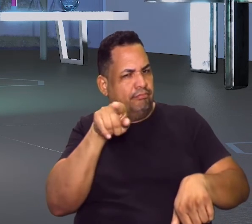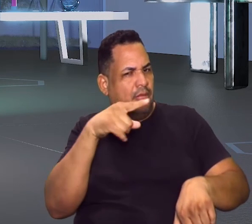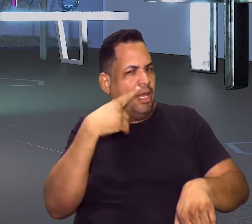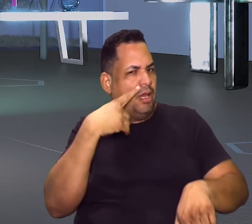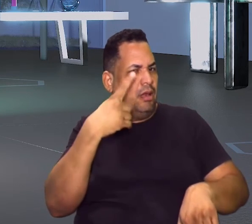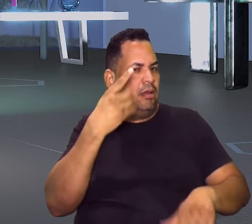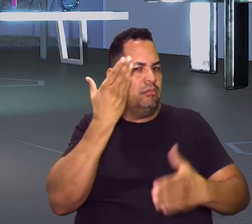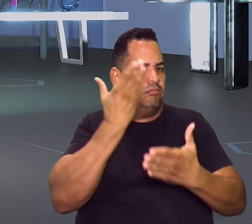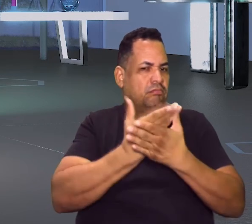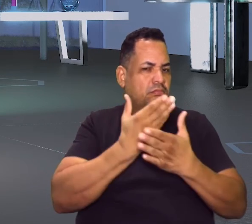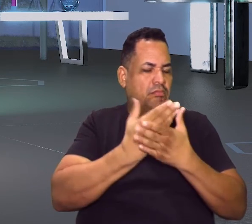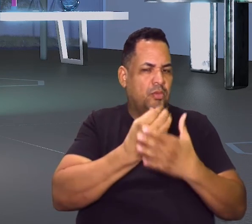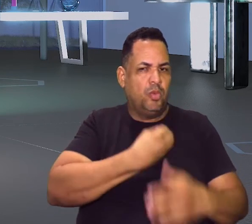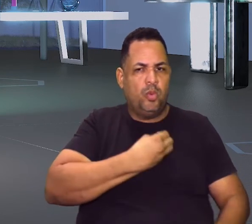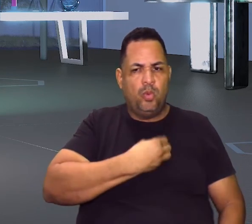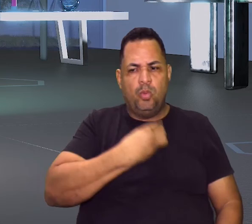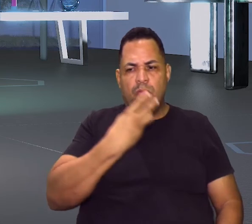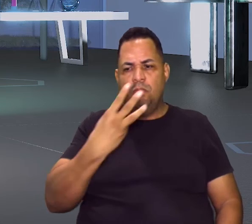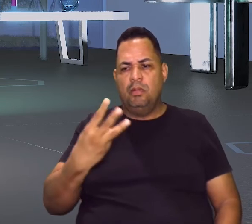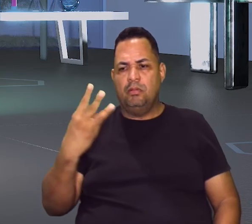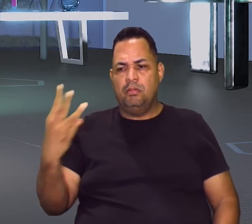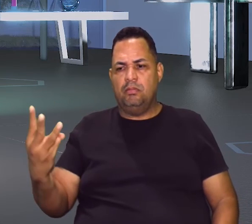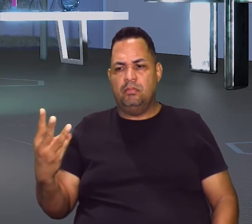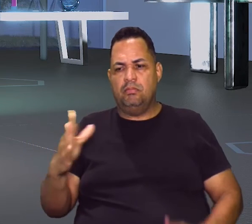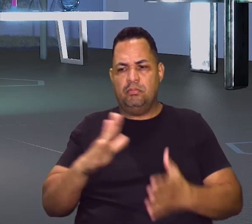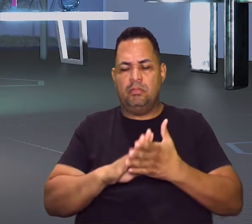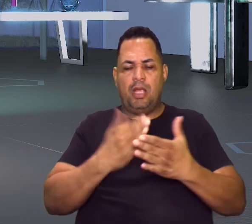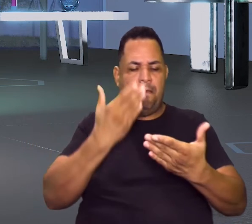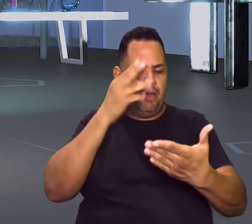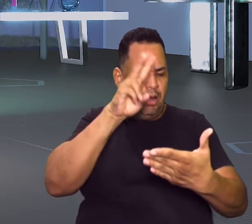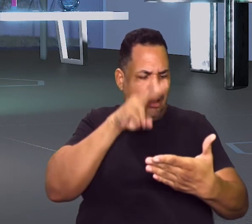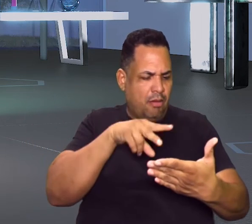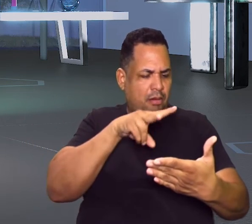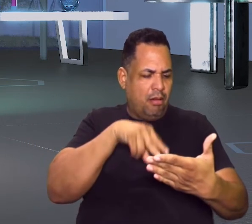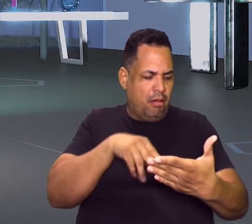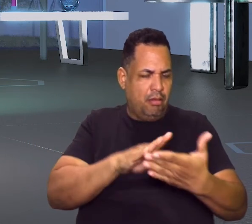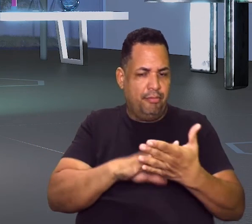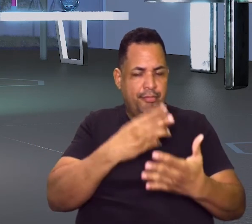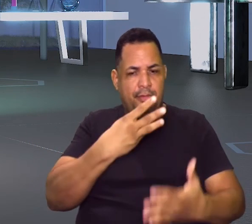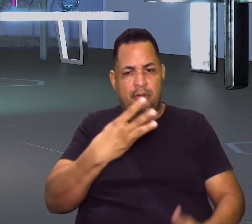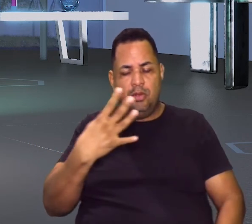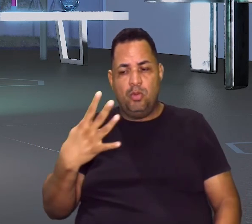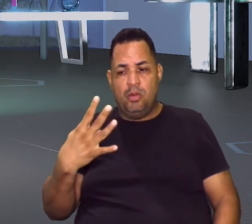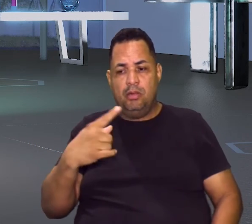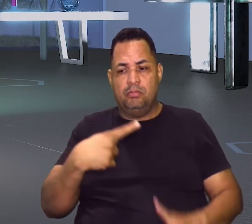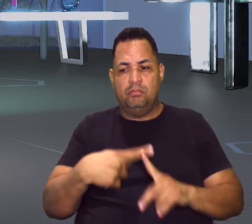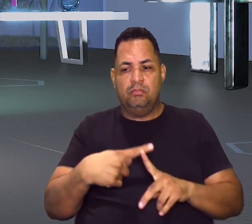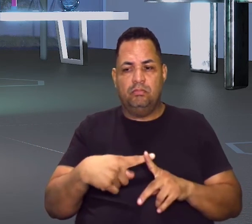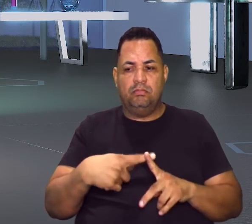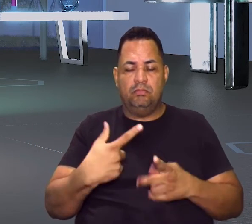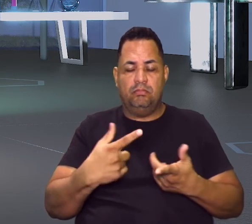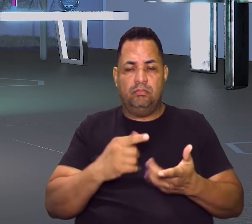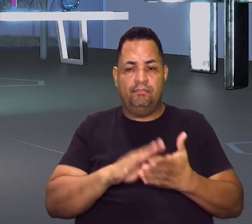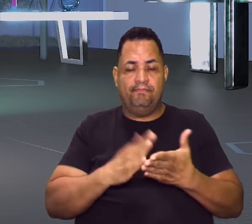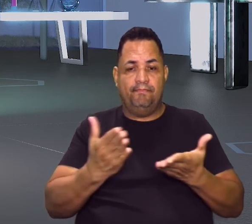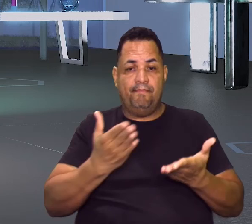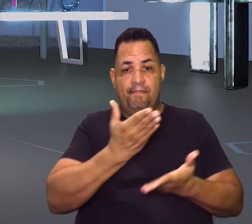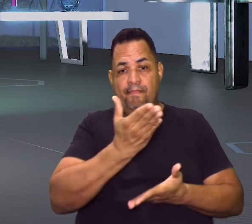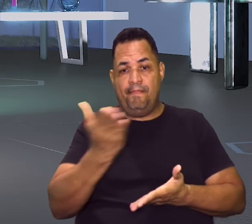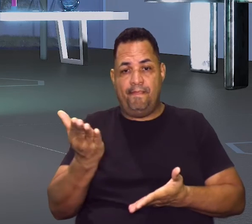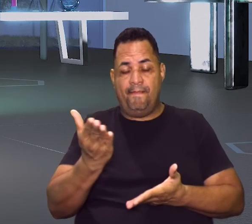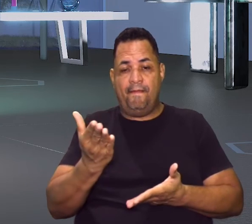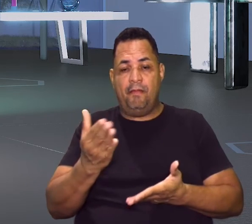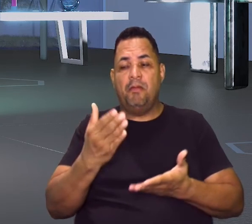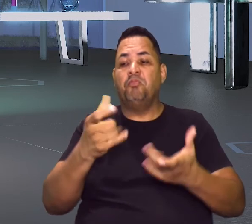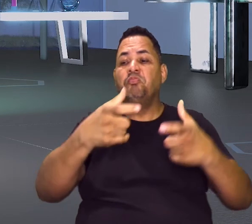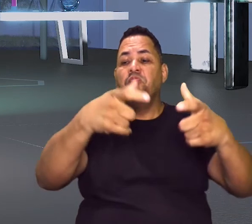me ligar lá na aula 33, vou me ligar na aula 34, porque você está aí